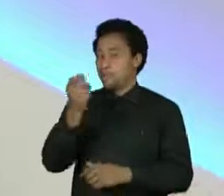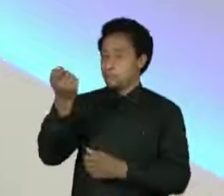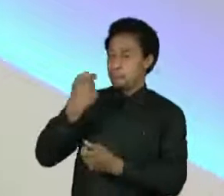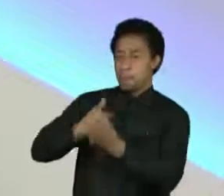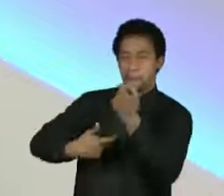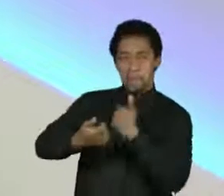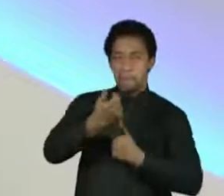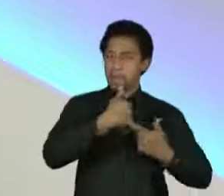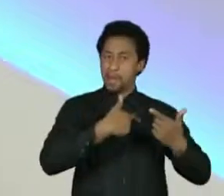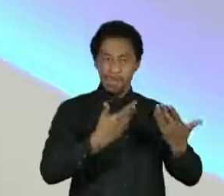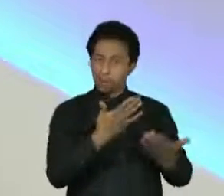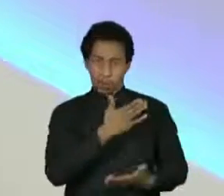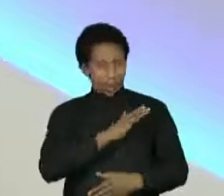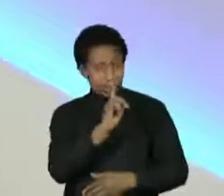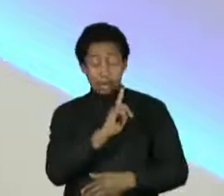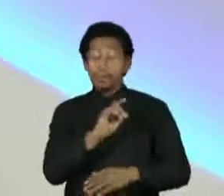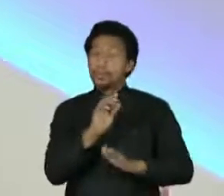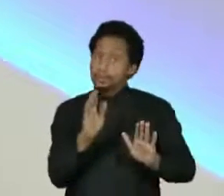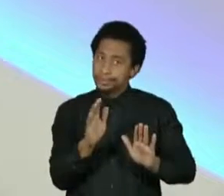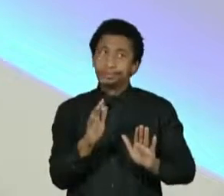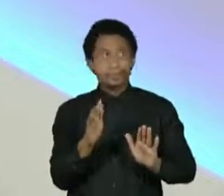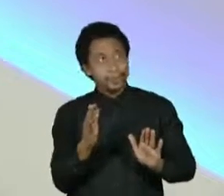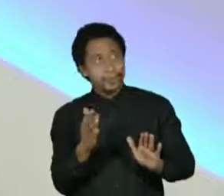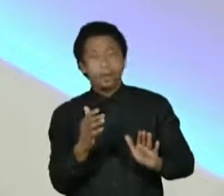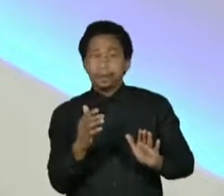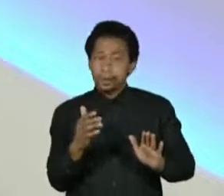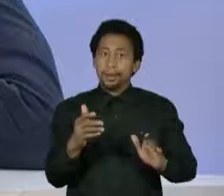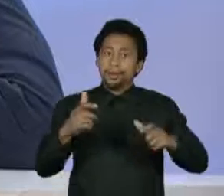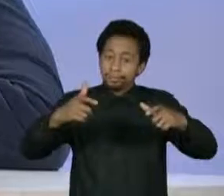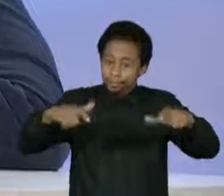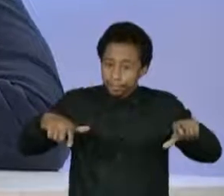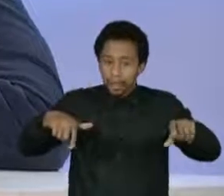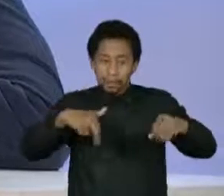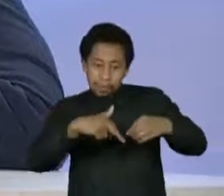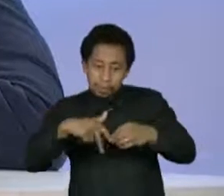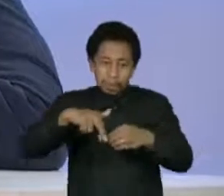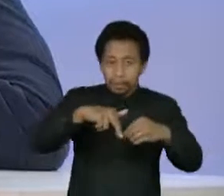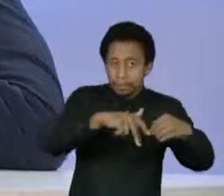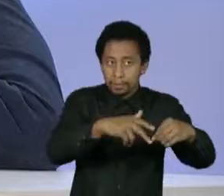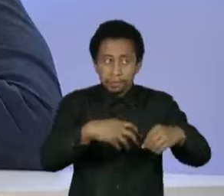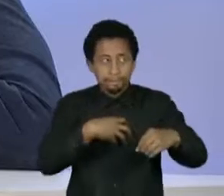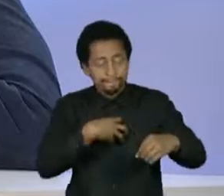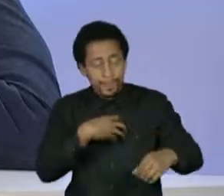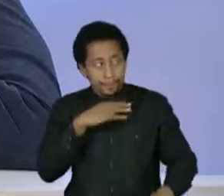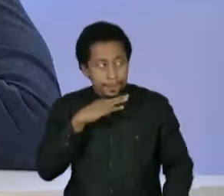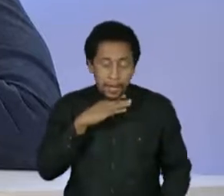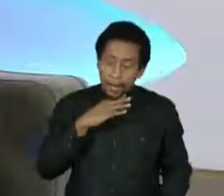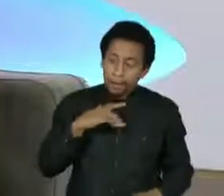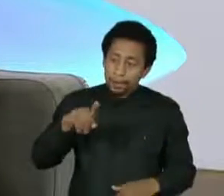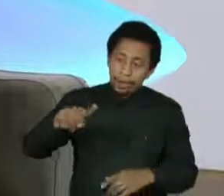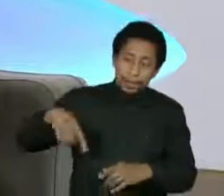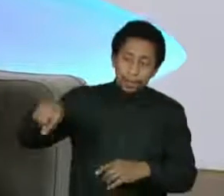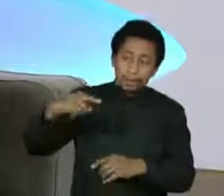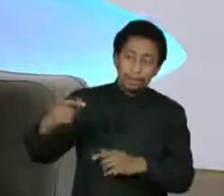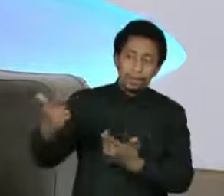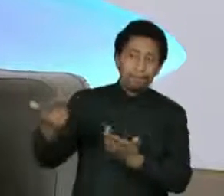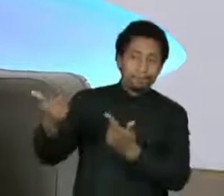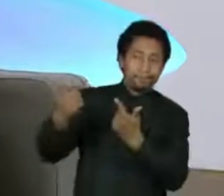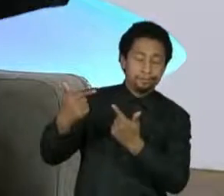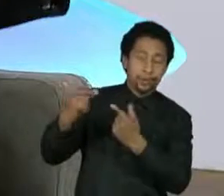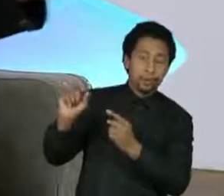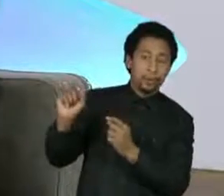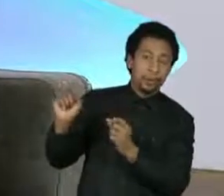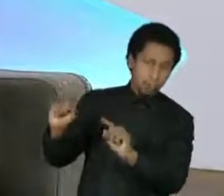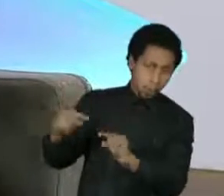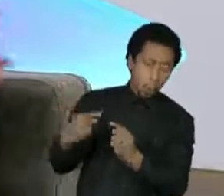Quando eu jogava mal mesmo, eu ficava abatido e a crítica batia e tudo bem. E quando eu avaliava que eu tinha jogado